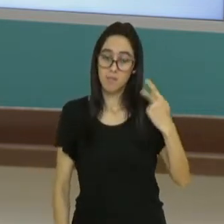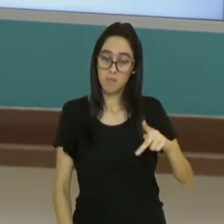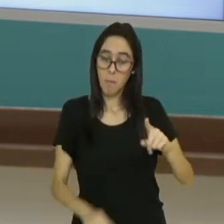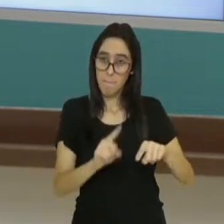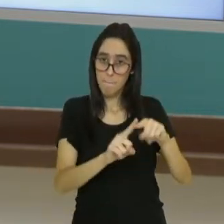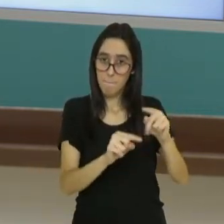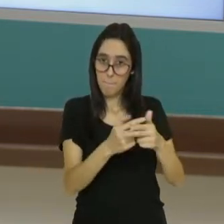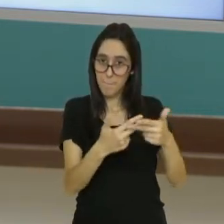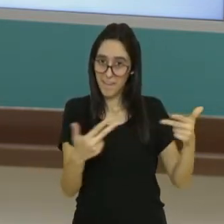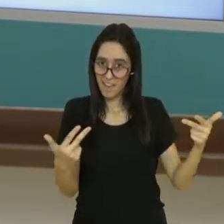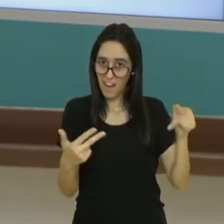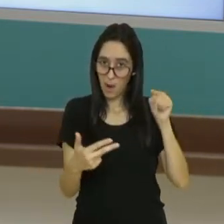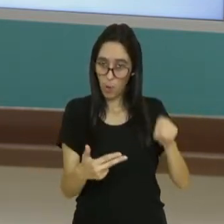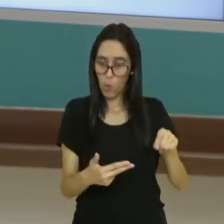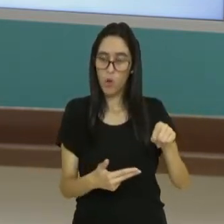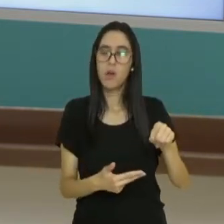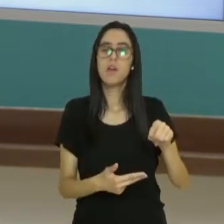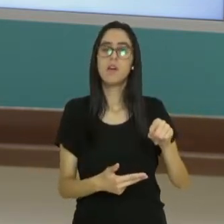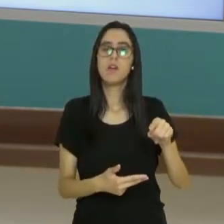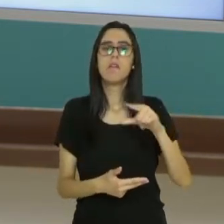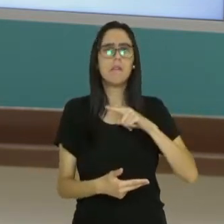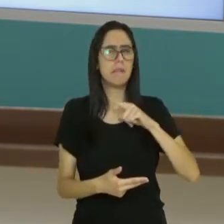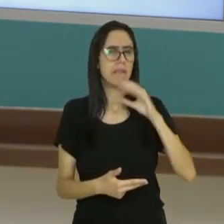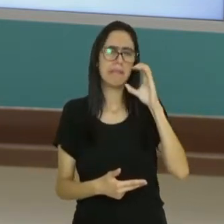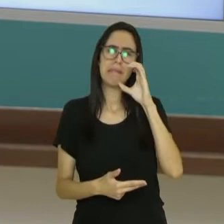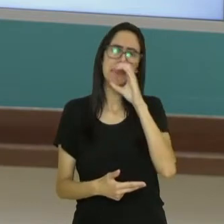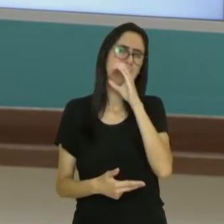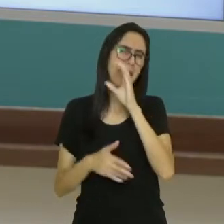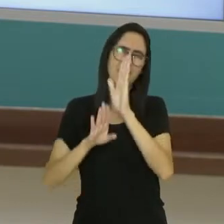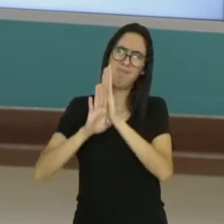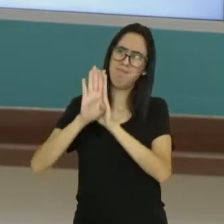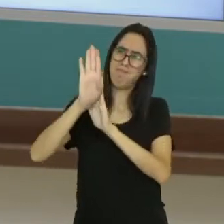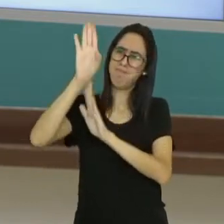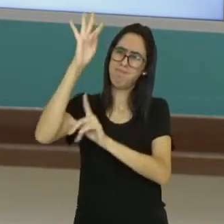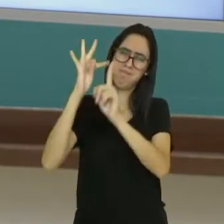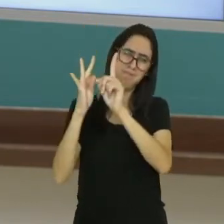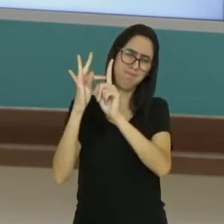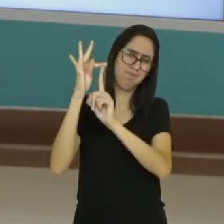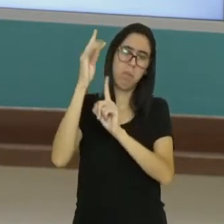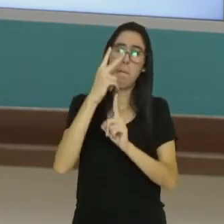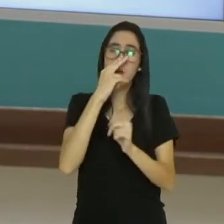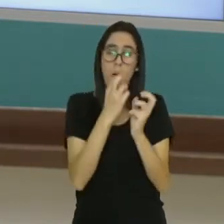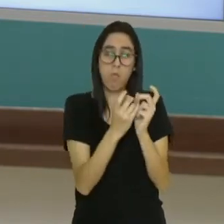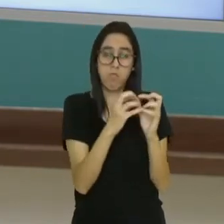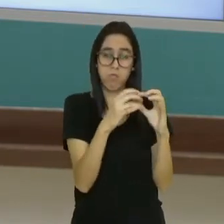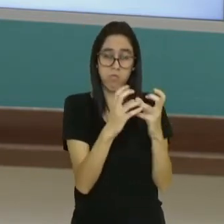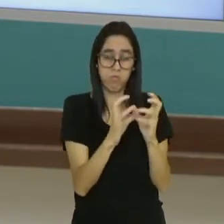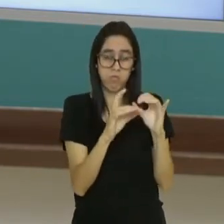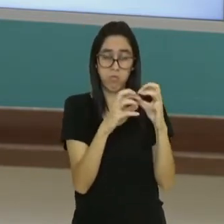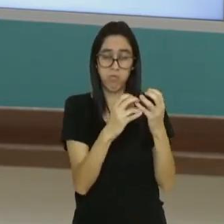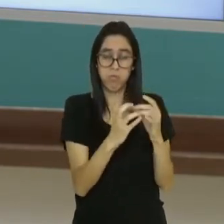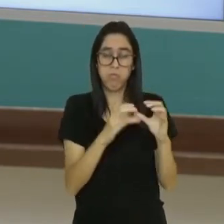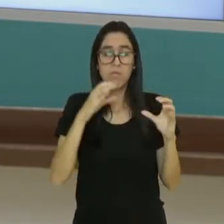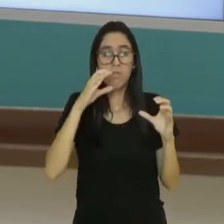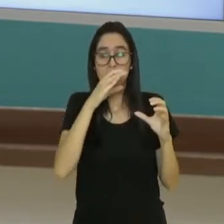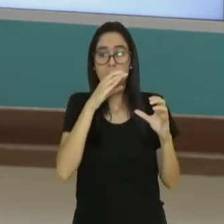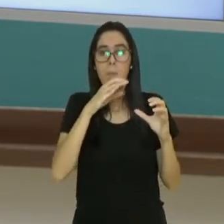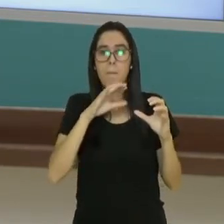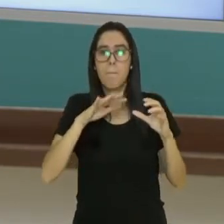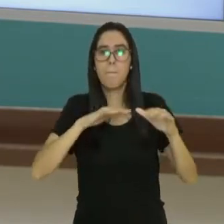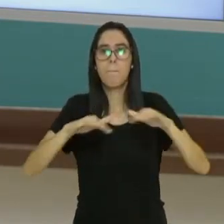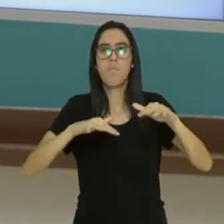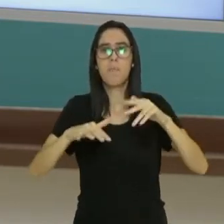interior da Terra, ele está em altíssima temperatura, como se estivesse borbulhando, e faz com que a crosta se